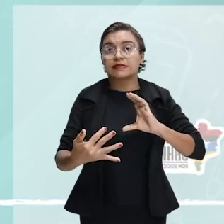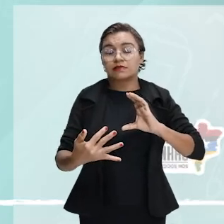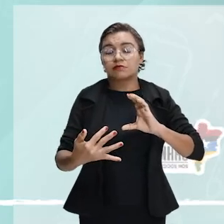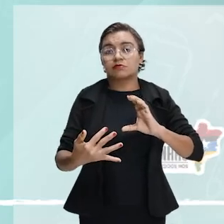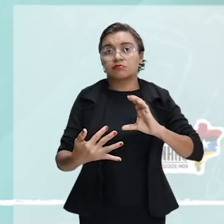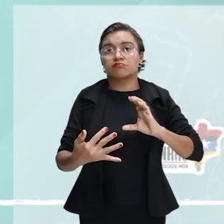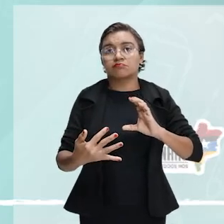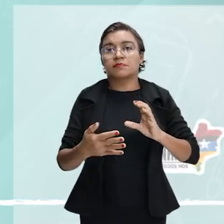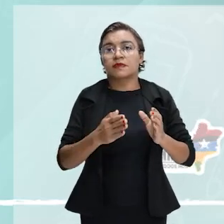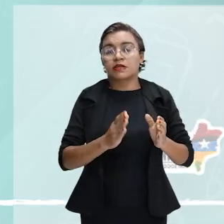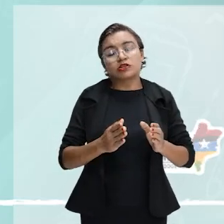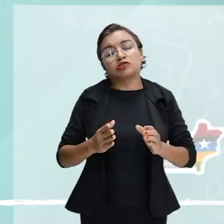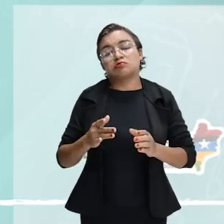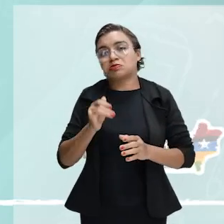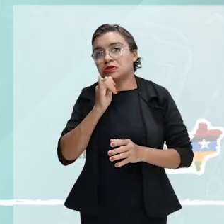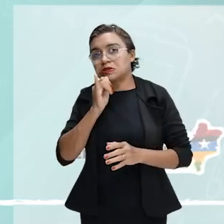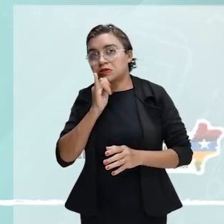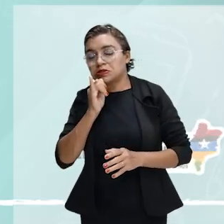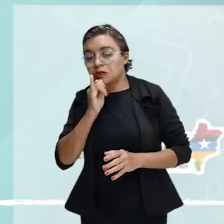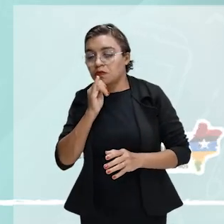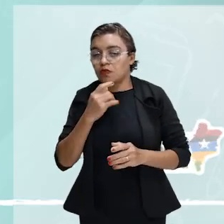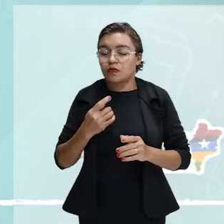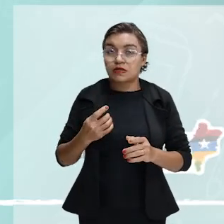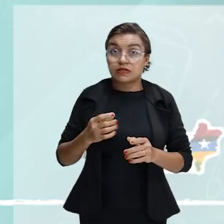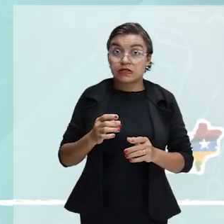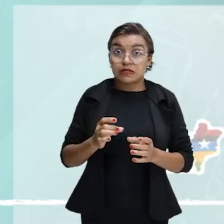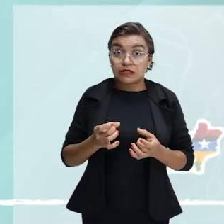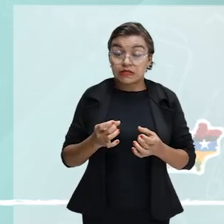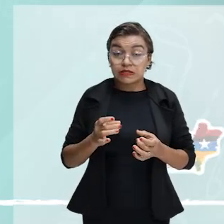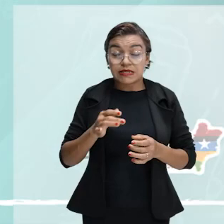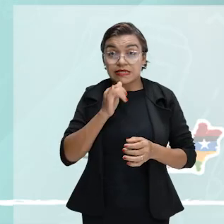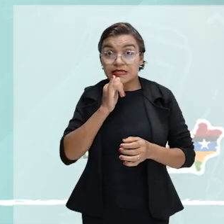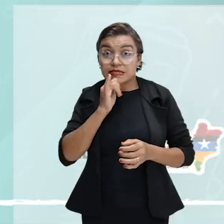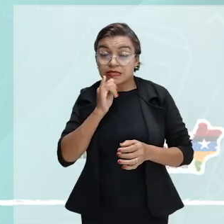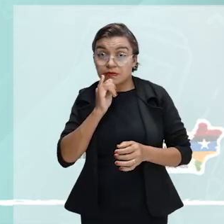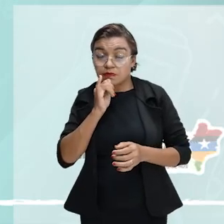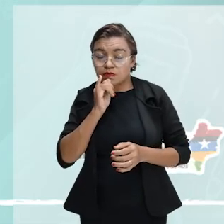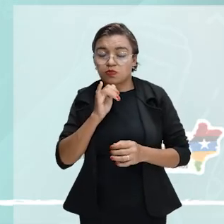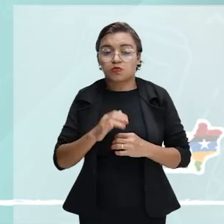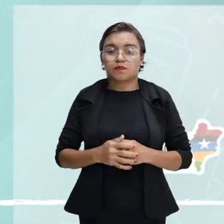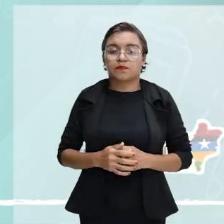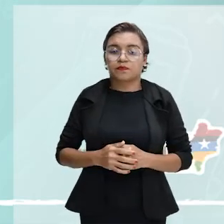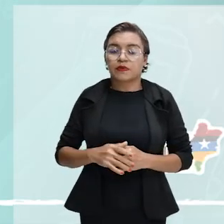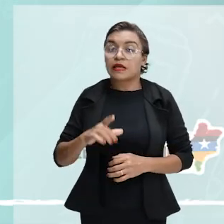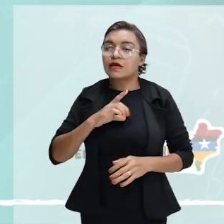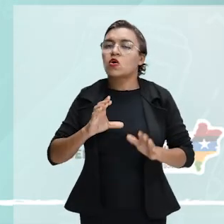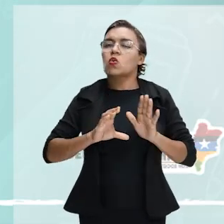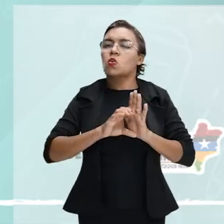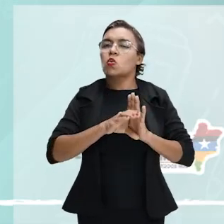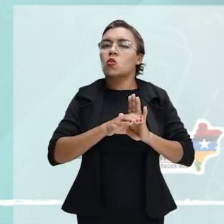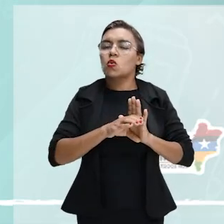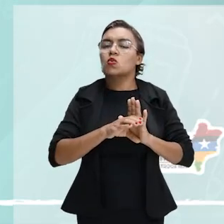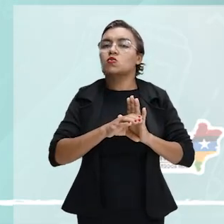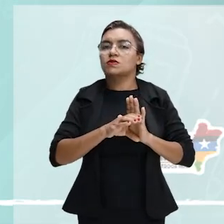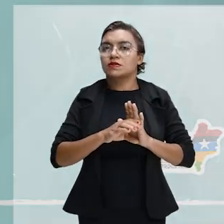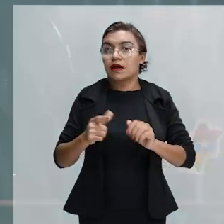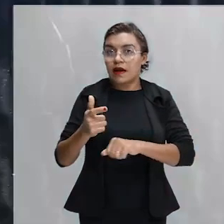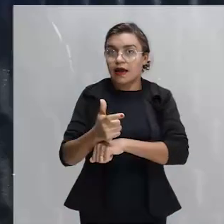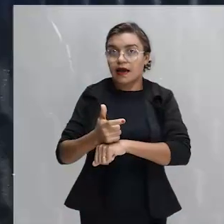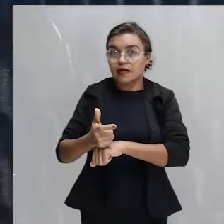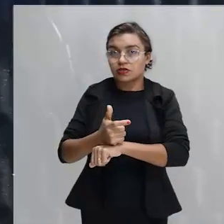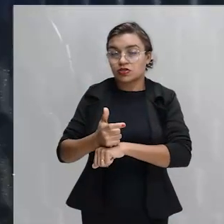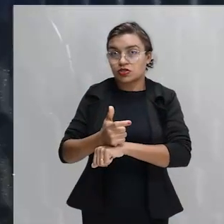de particularidade, de especificidades. Tem um conceito aí no senso comum que adjetivo é a palavra